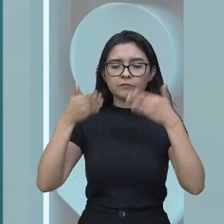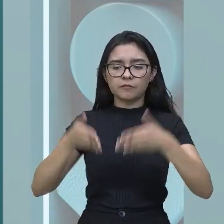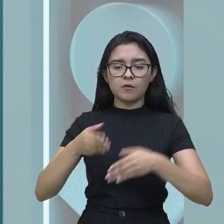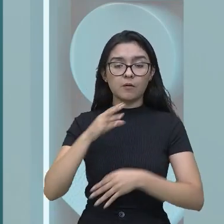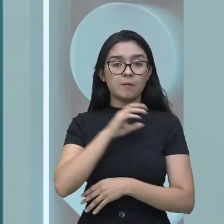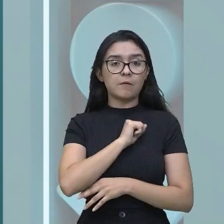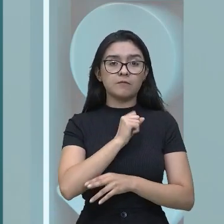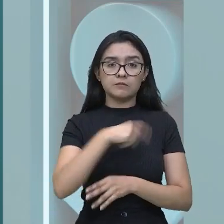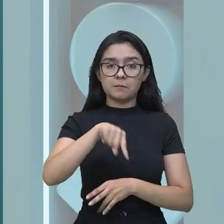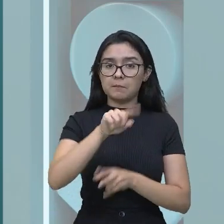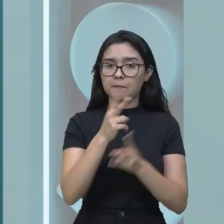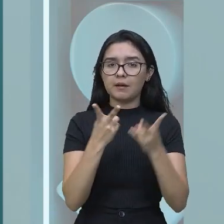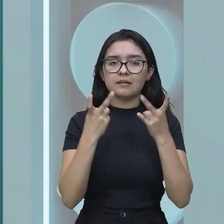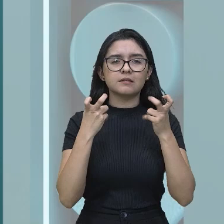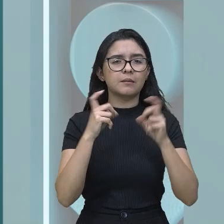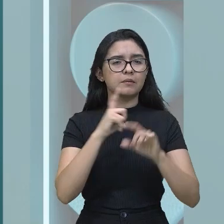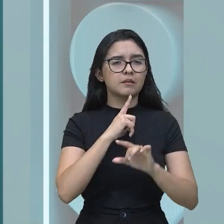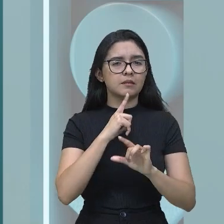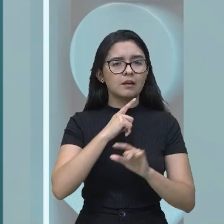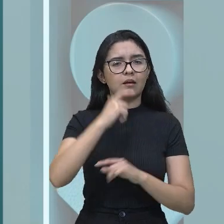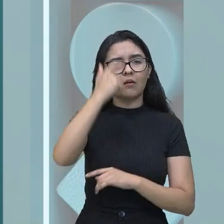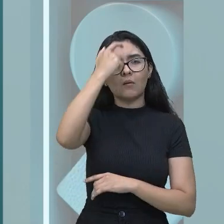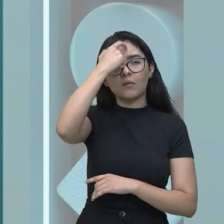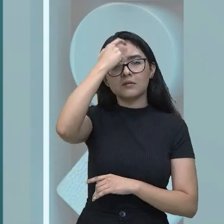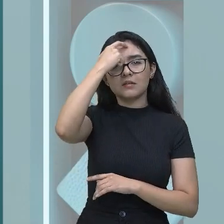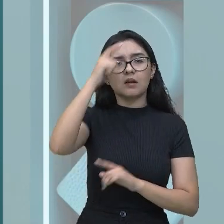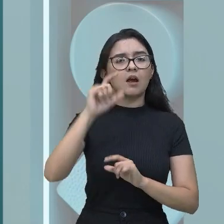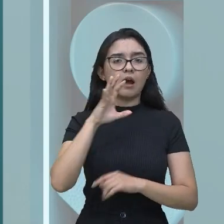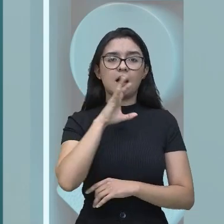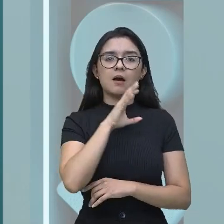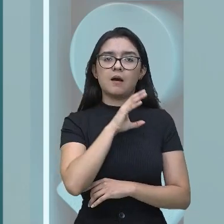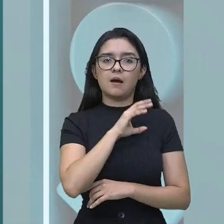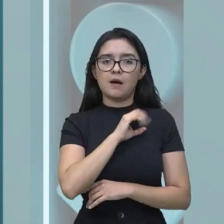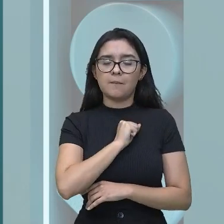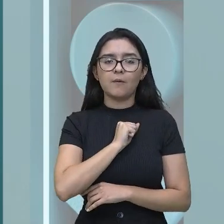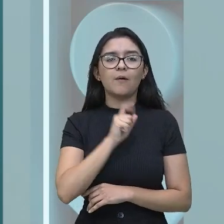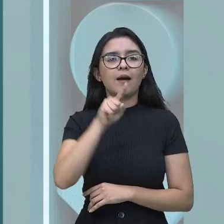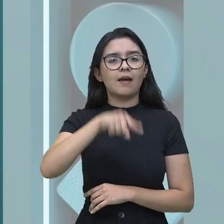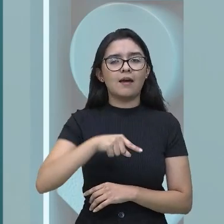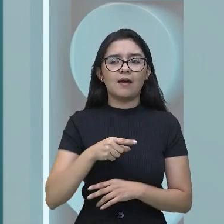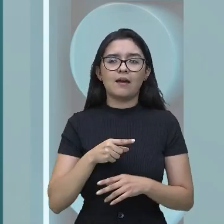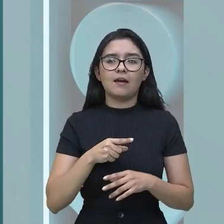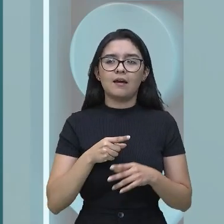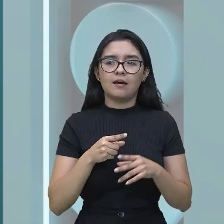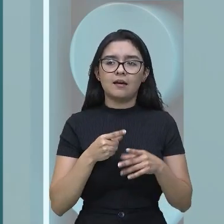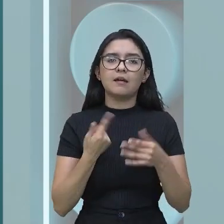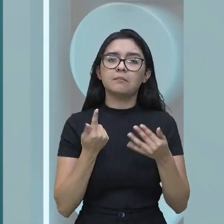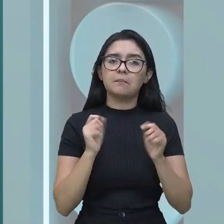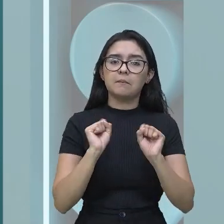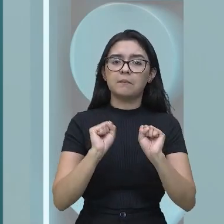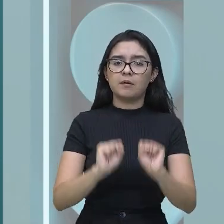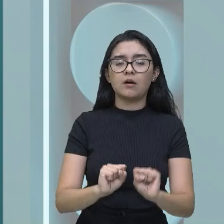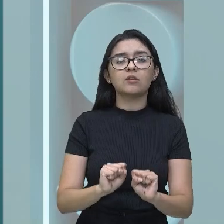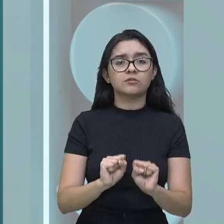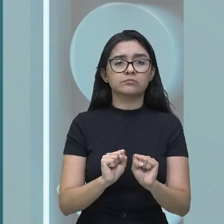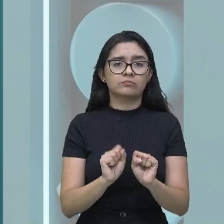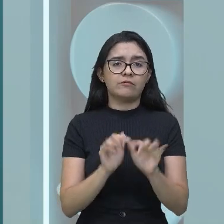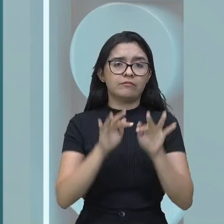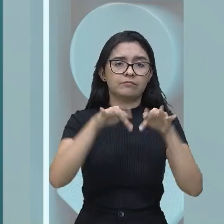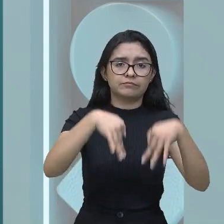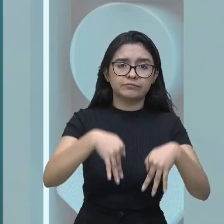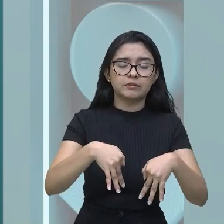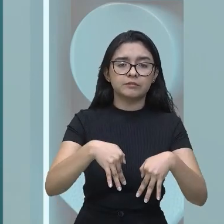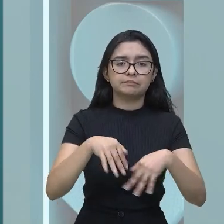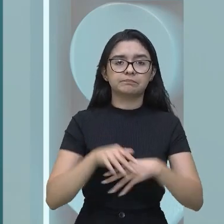que a gente percebe que ele tem consciência de que esse amor é finito ou seja esse amor esse amor um dia chegará